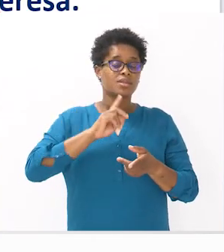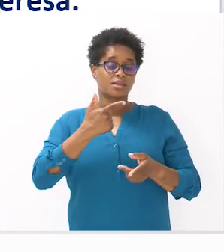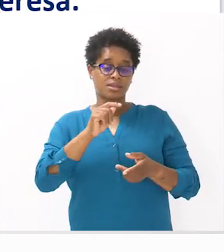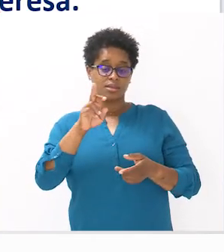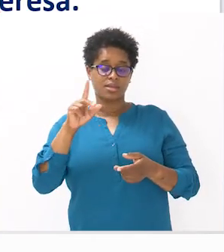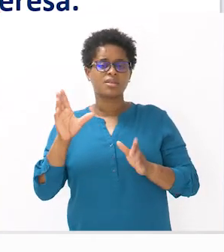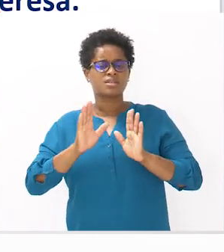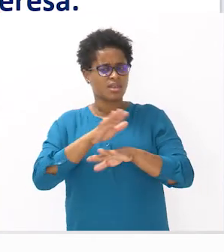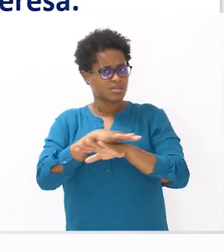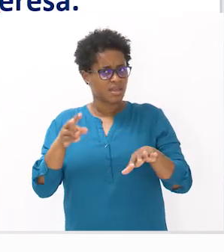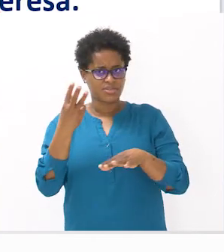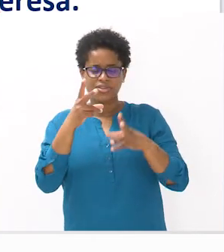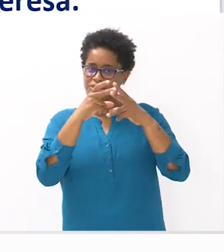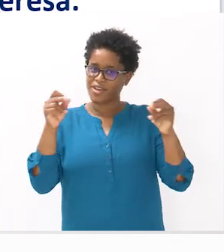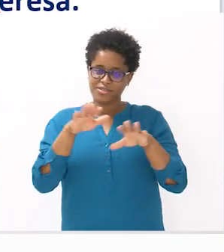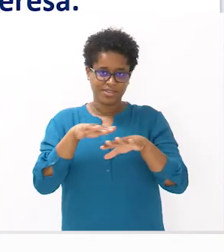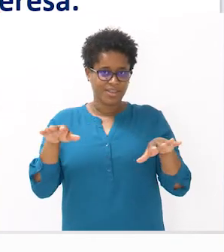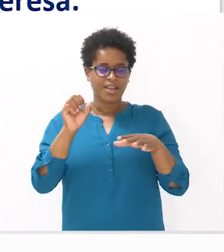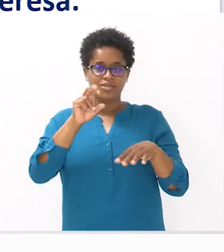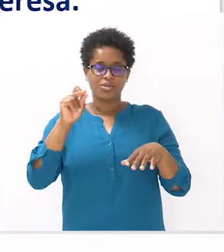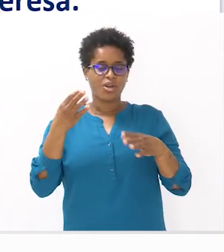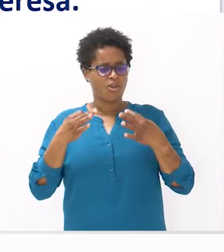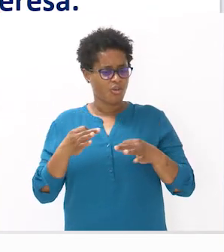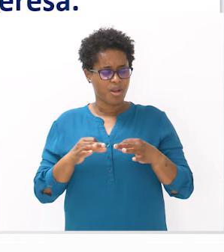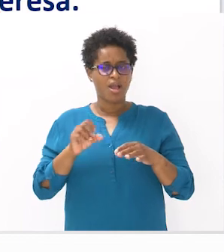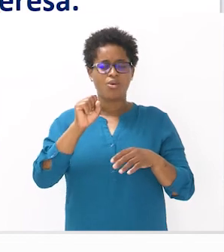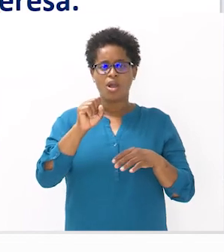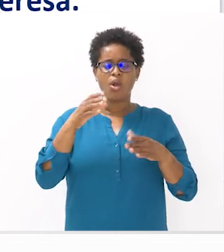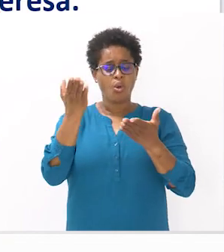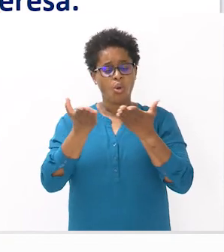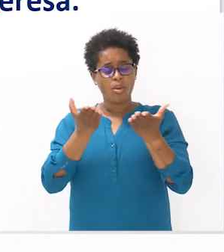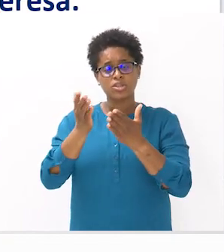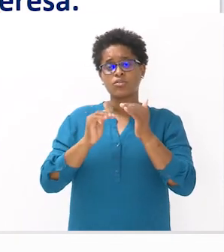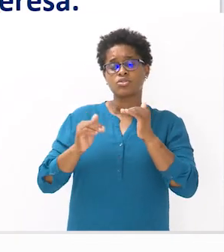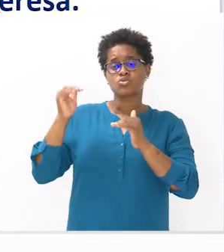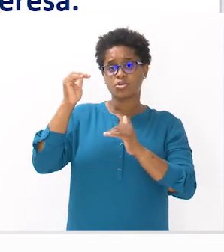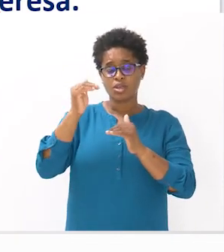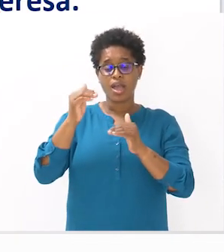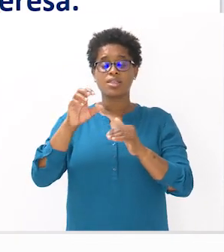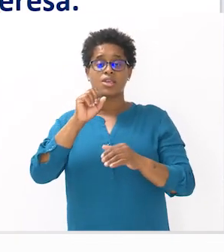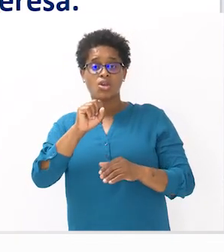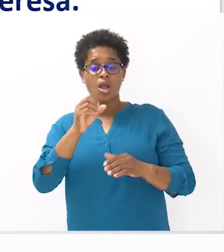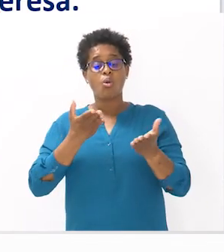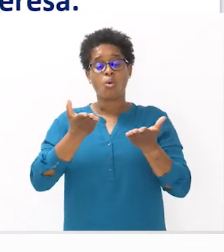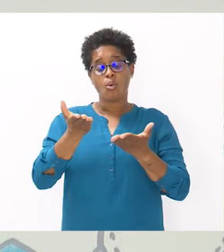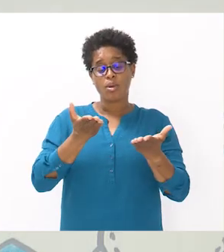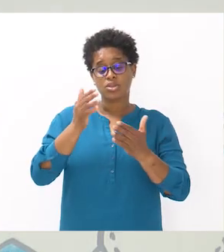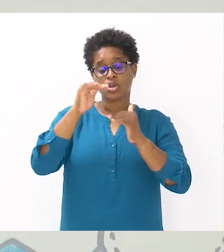já temos as 3 frases. No grau normal, no grau comparativo de superioridade e